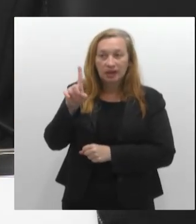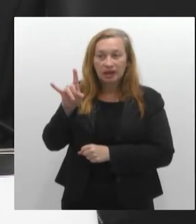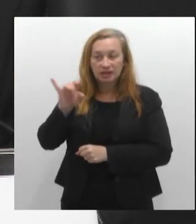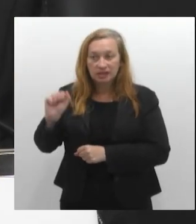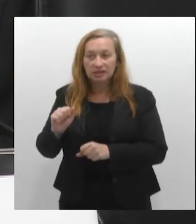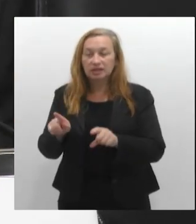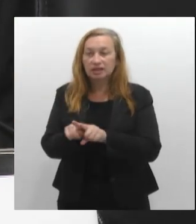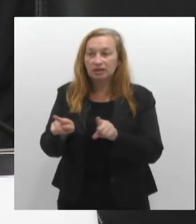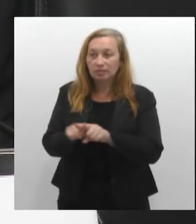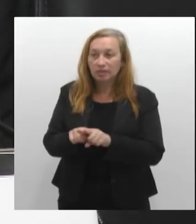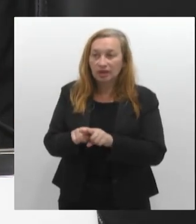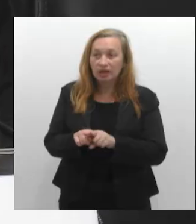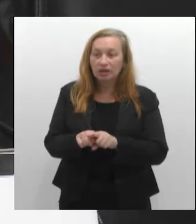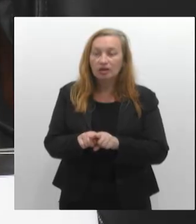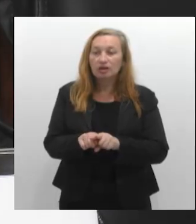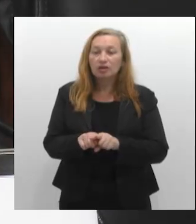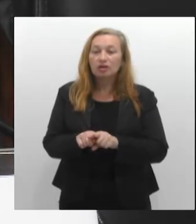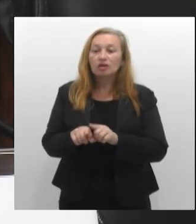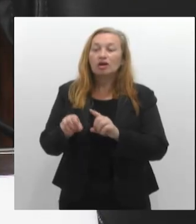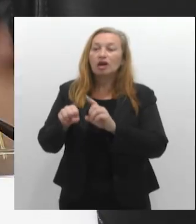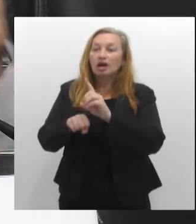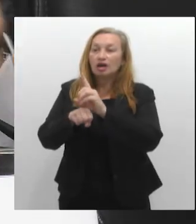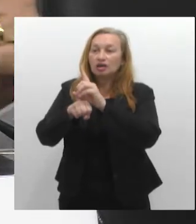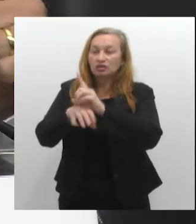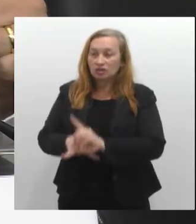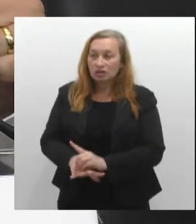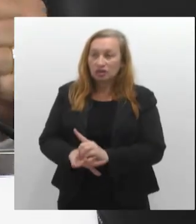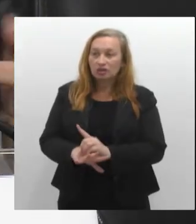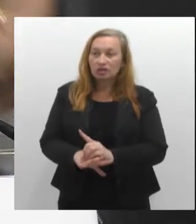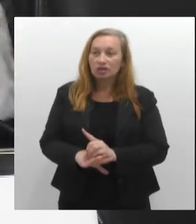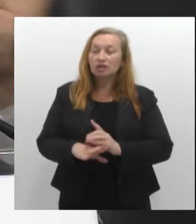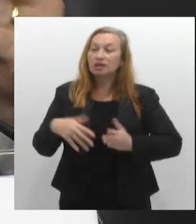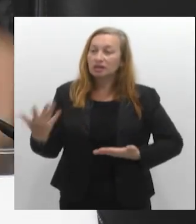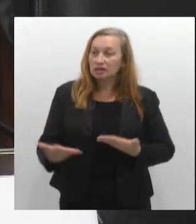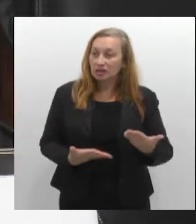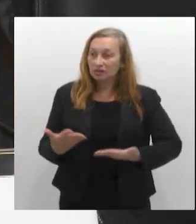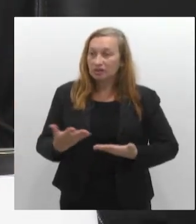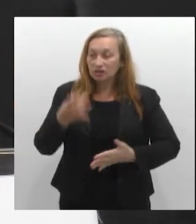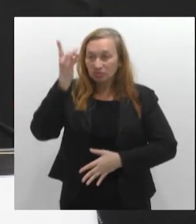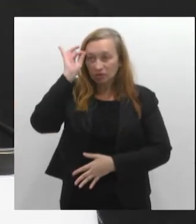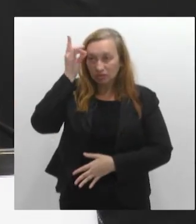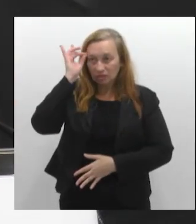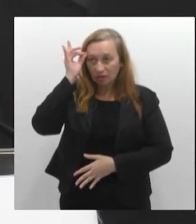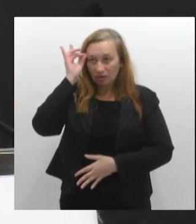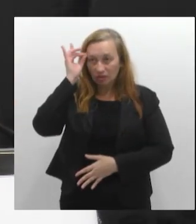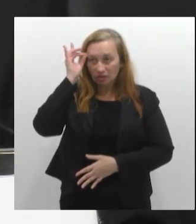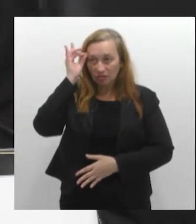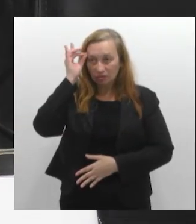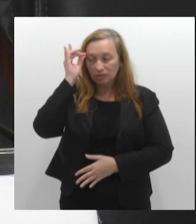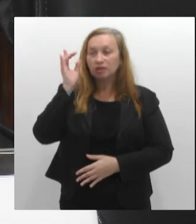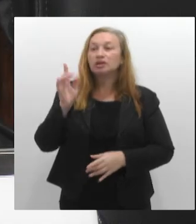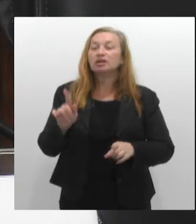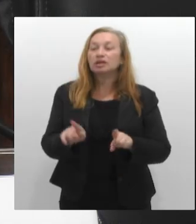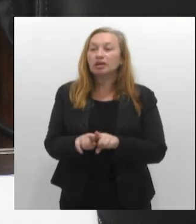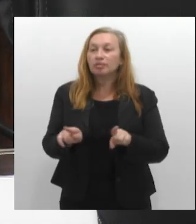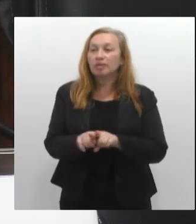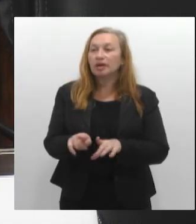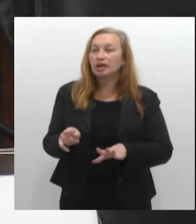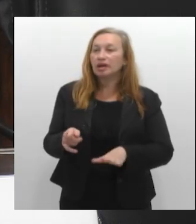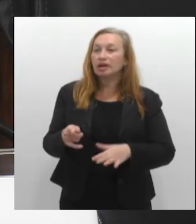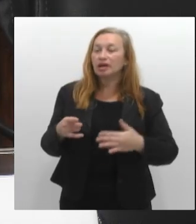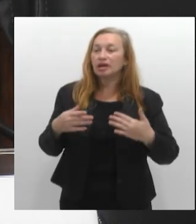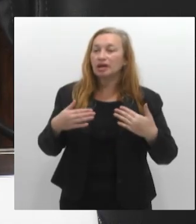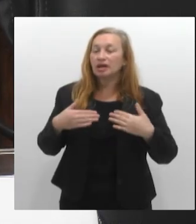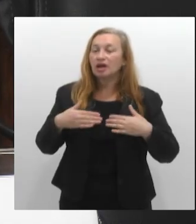diocese são, em primeiro lugar, serviço espiritual e pastoral, e em segundo lugar, remédio para o corpo e